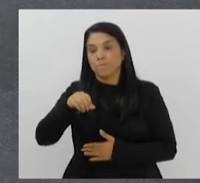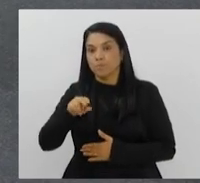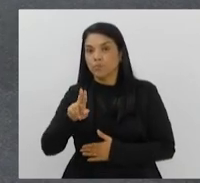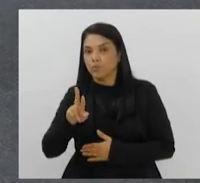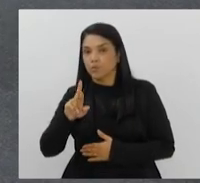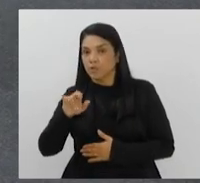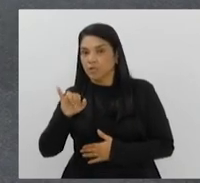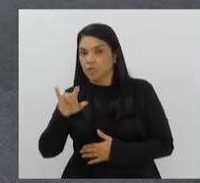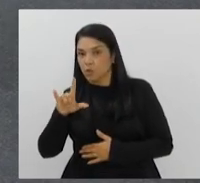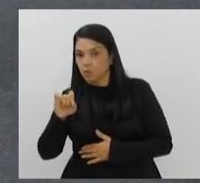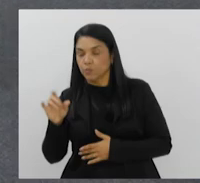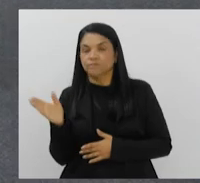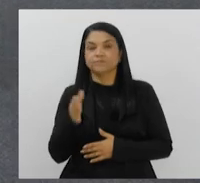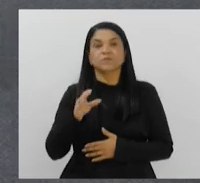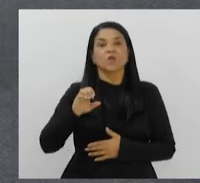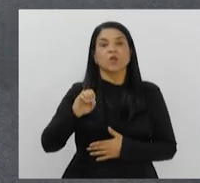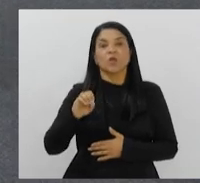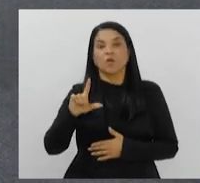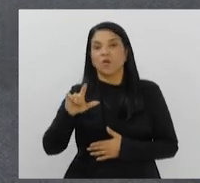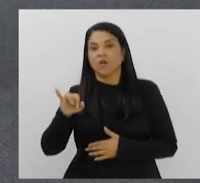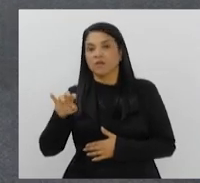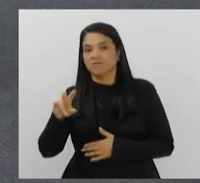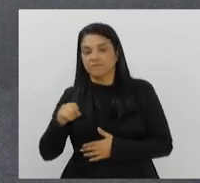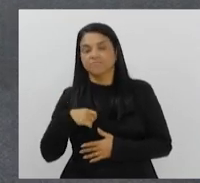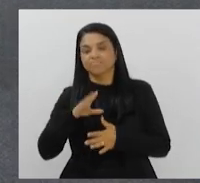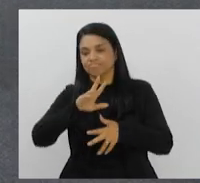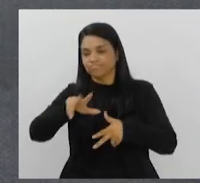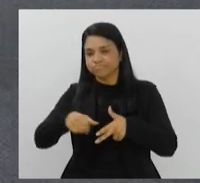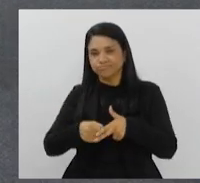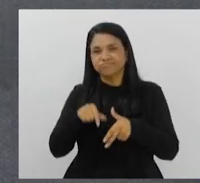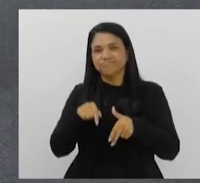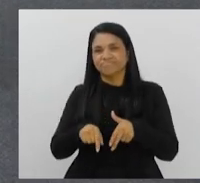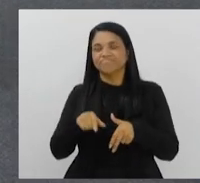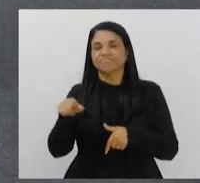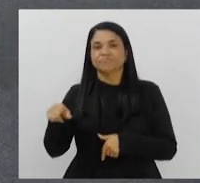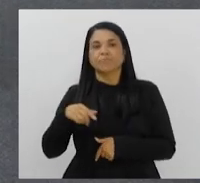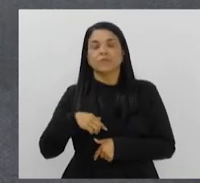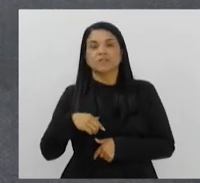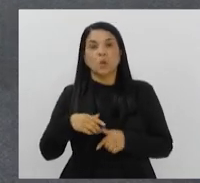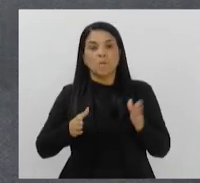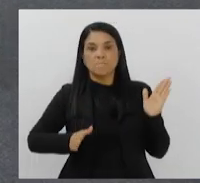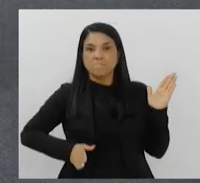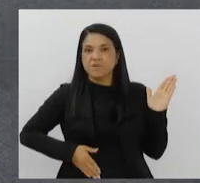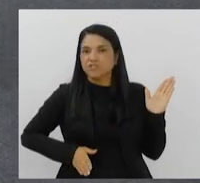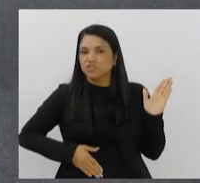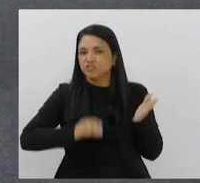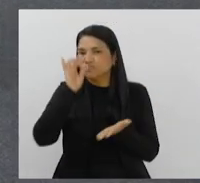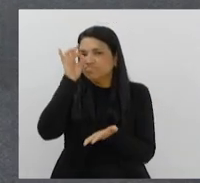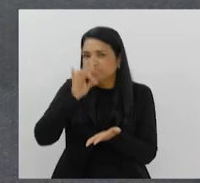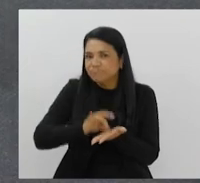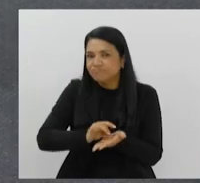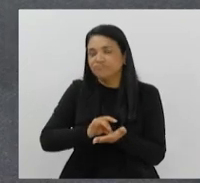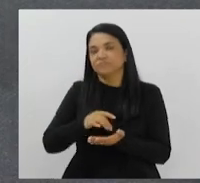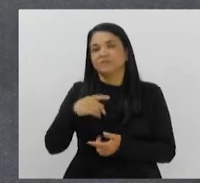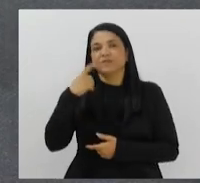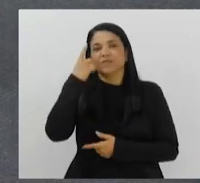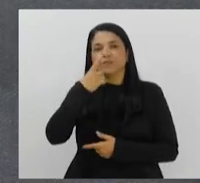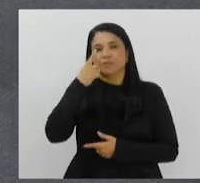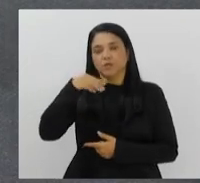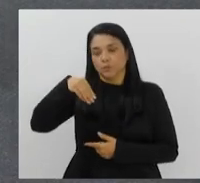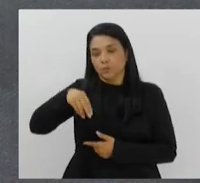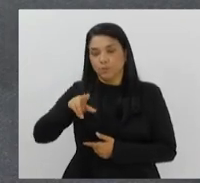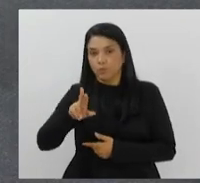saquearam e saqueiam a prefeitura de Itaperuna. São bandidos. O deputado Murilo e o Oliver são